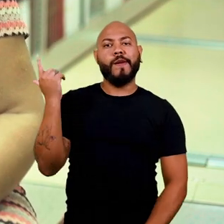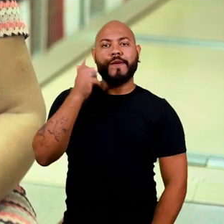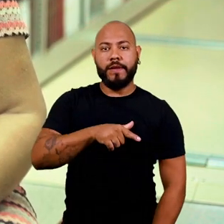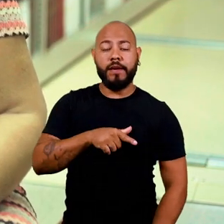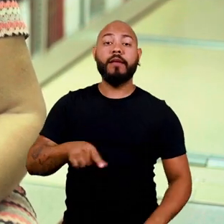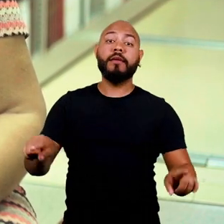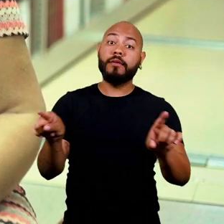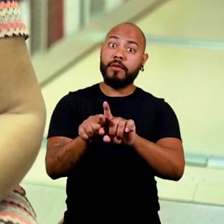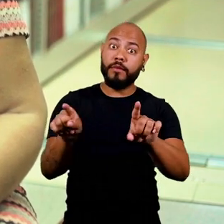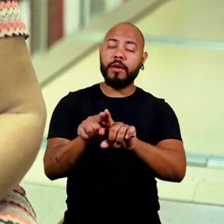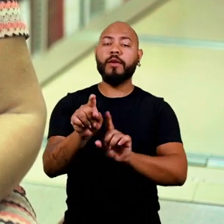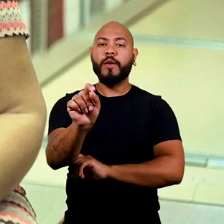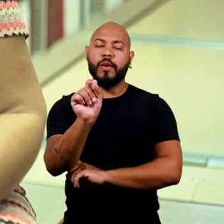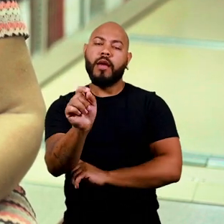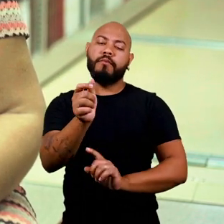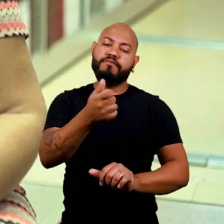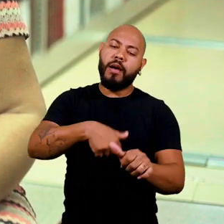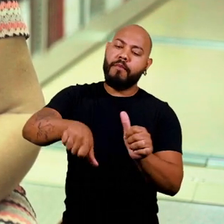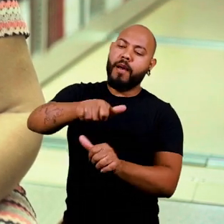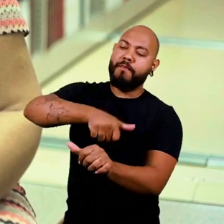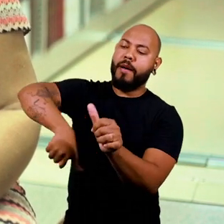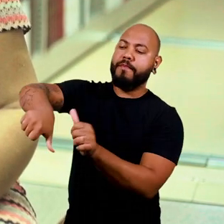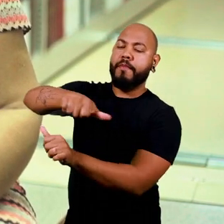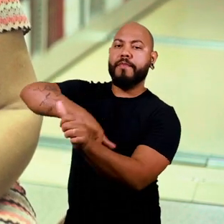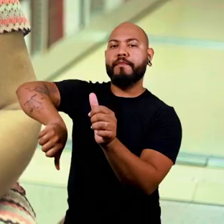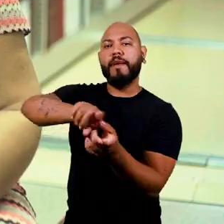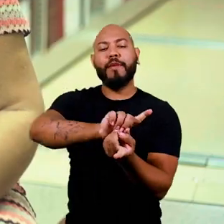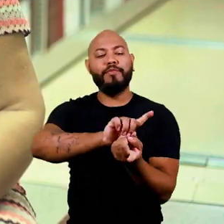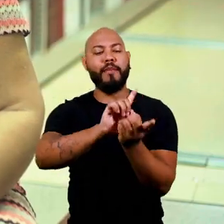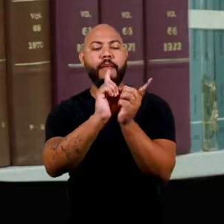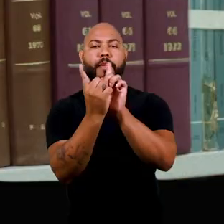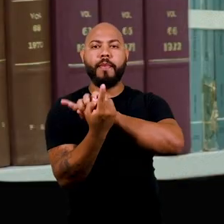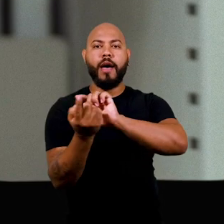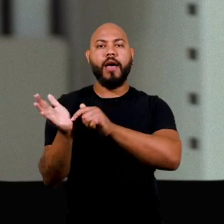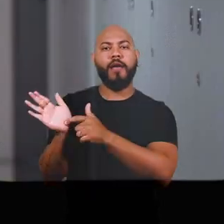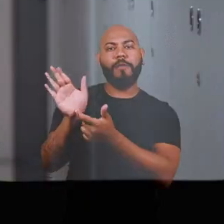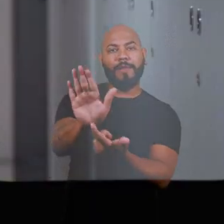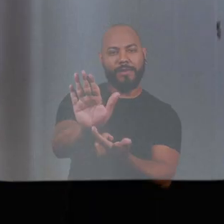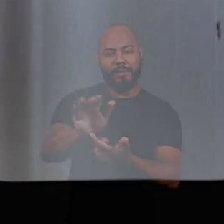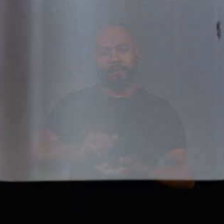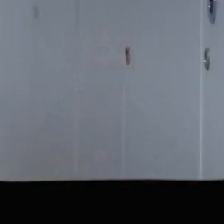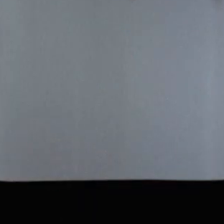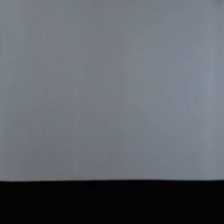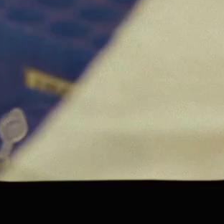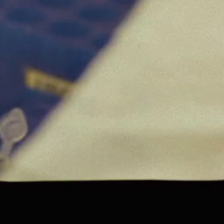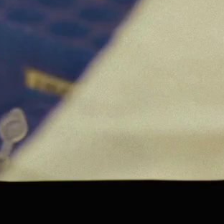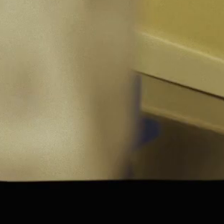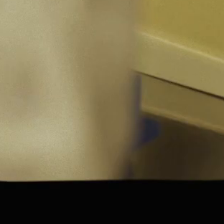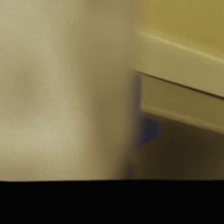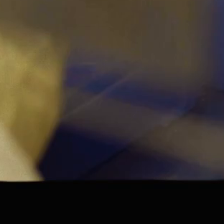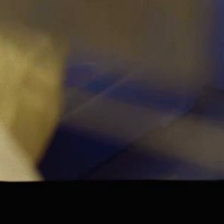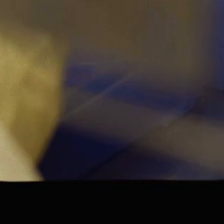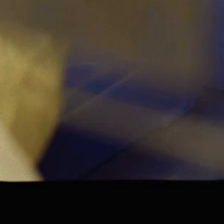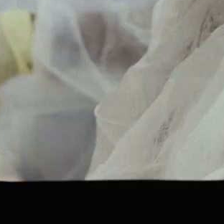cada um dessas alterações clínicas que o indivíduo apresenta.